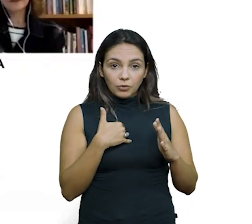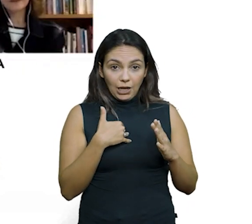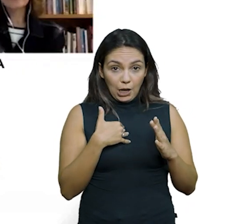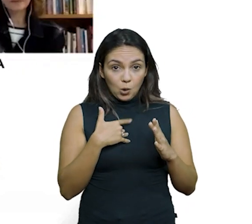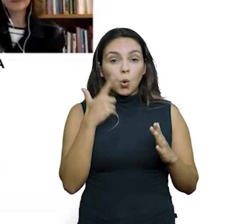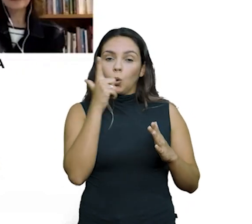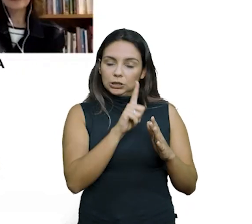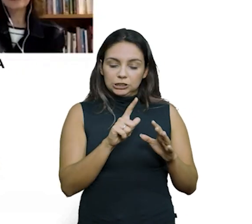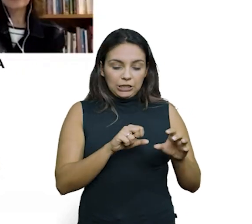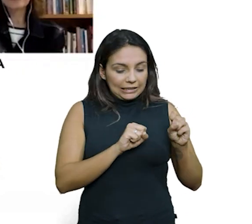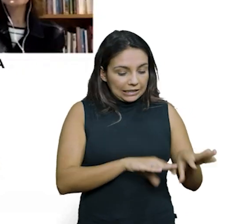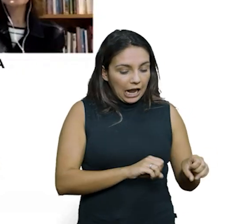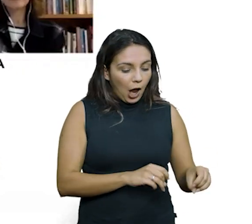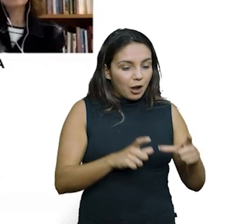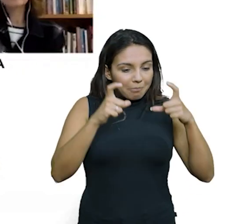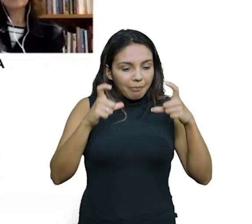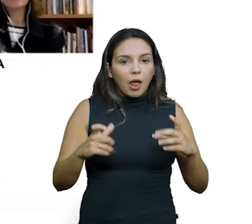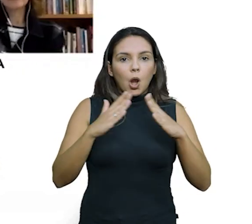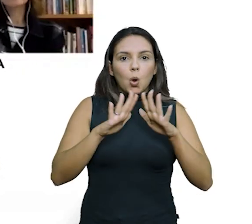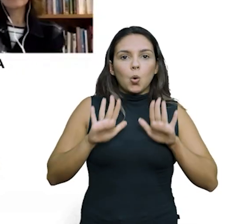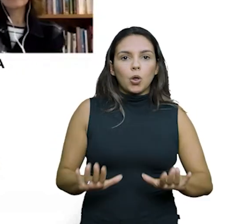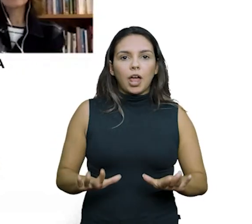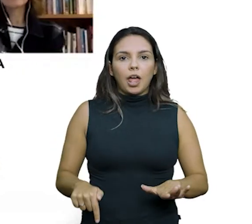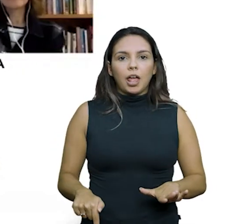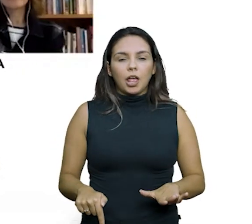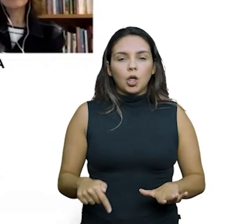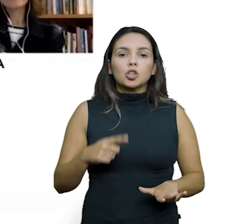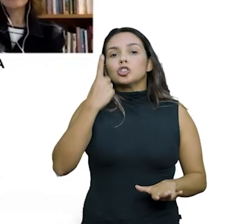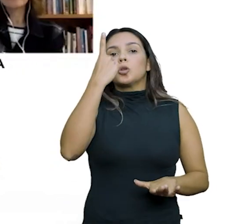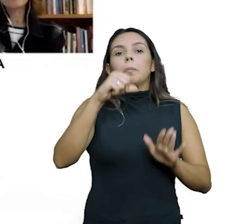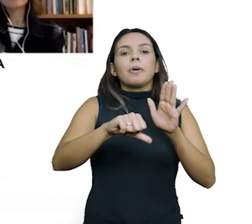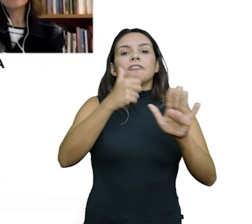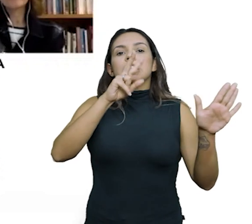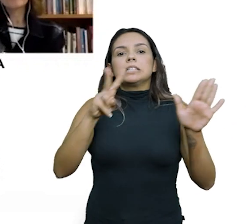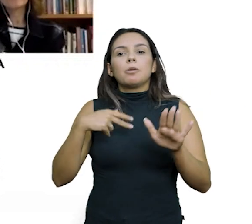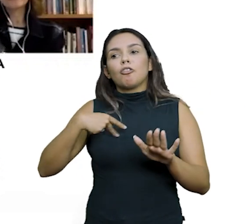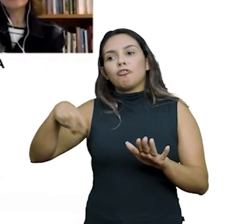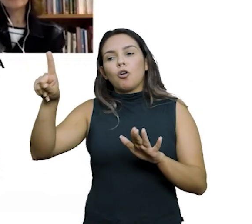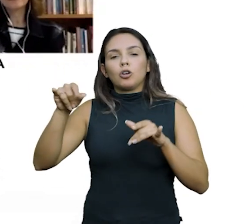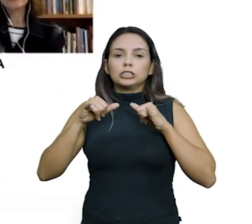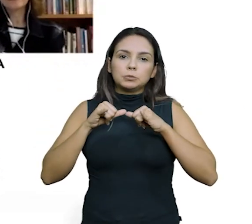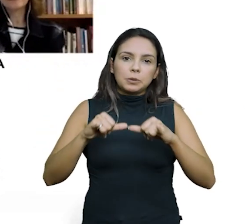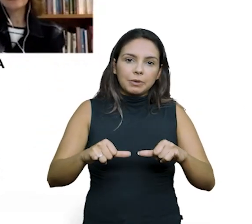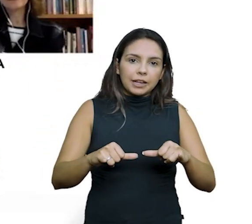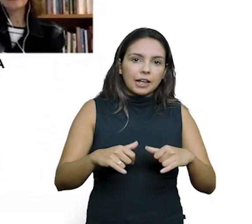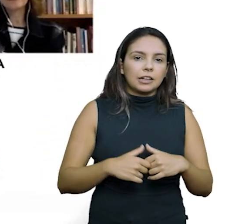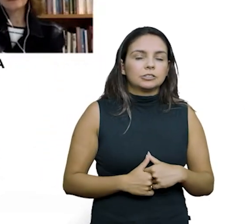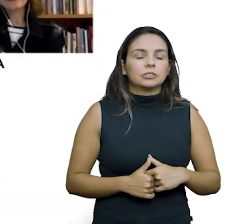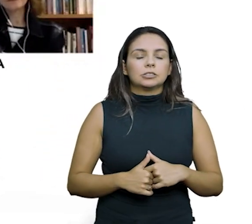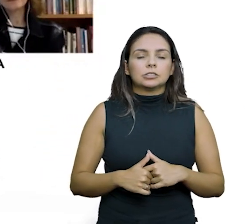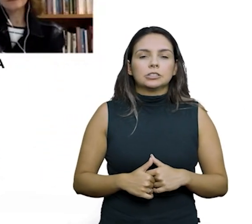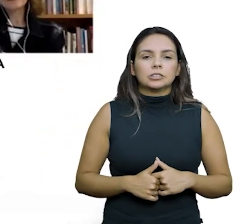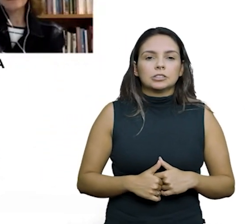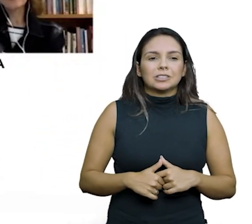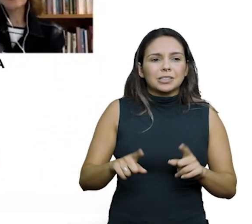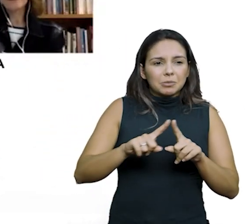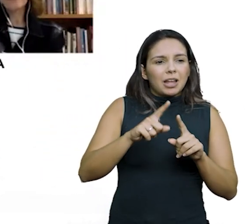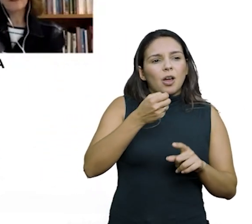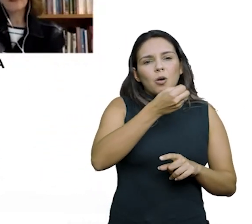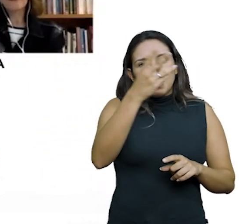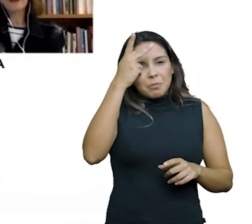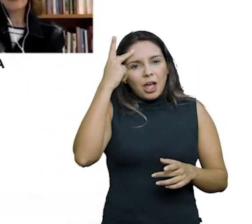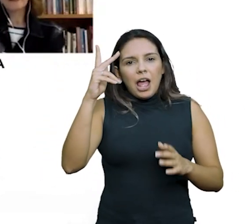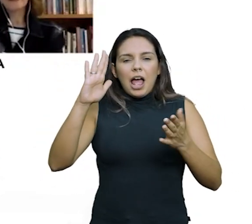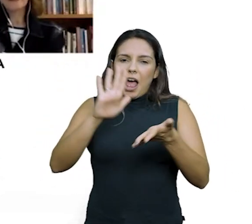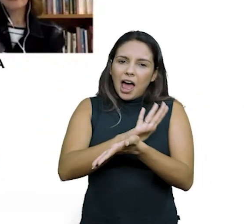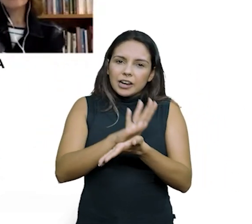nesse mesmo lugar. Eu saio uma vez por semana para ir no supermercado. Mas é óbvio que muita gente aqui em Araxá, e no Brasil